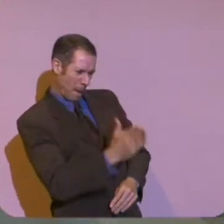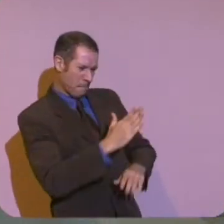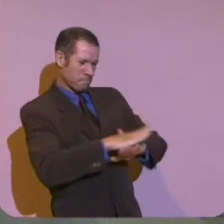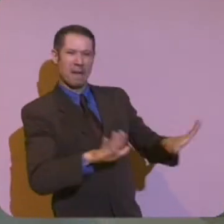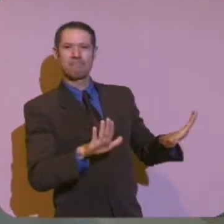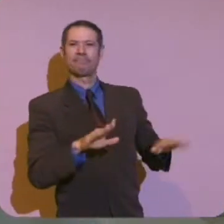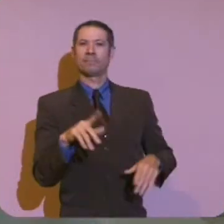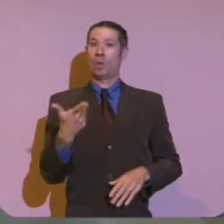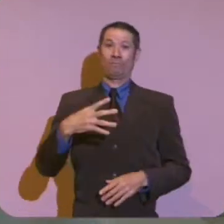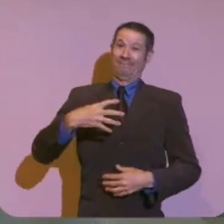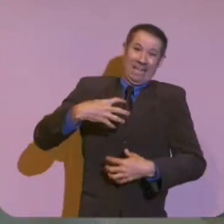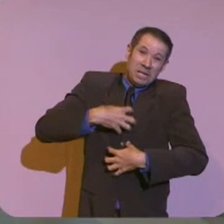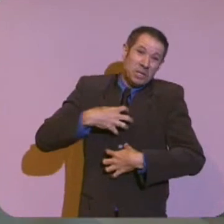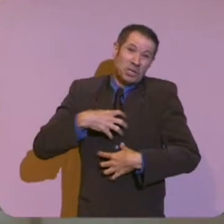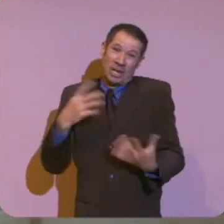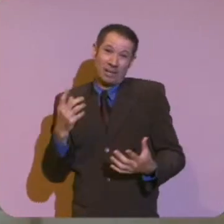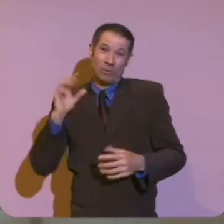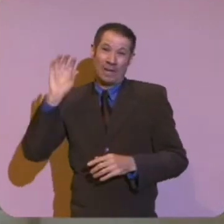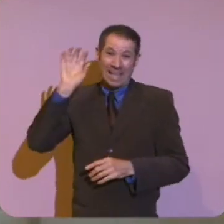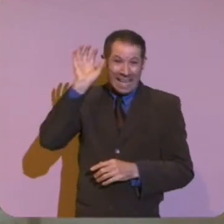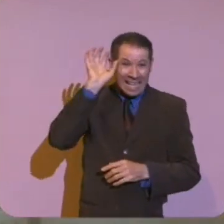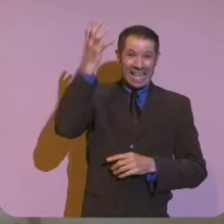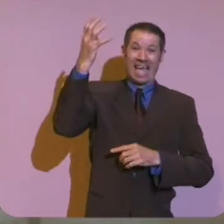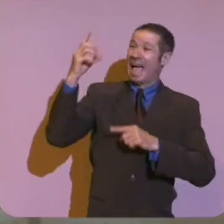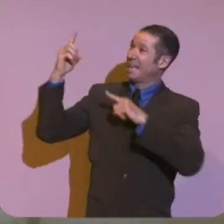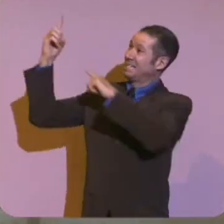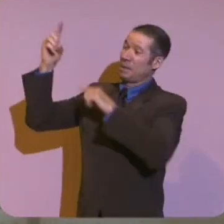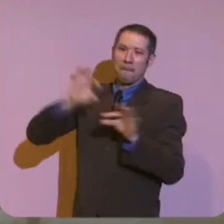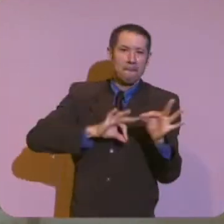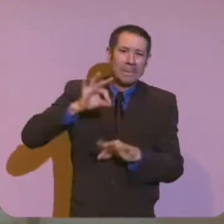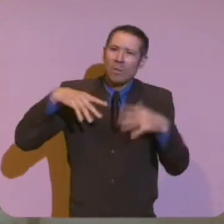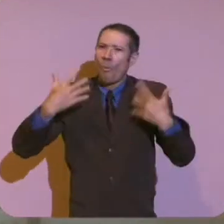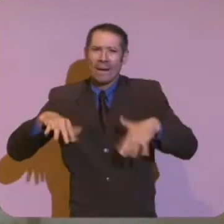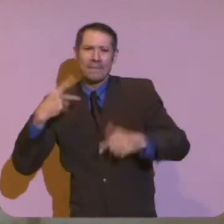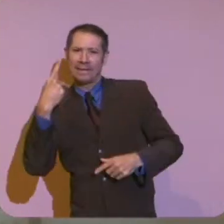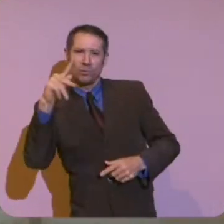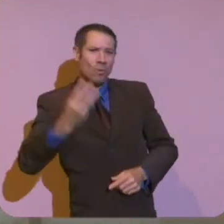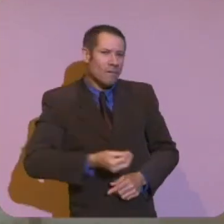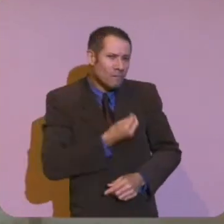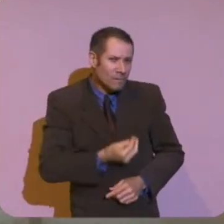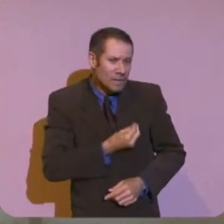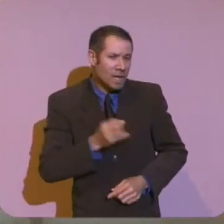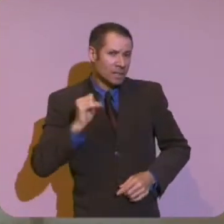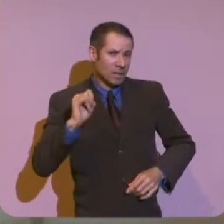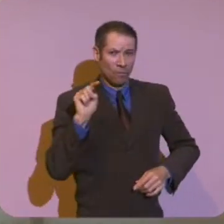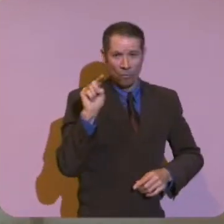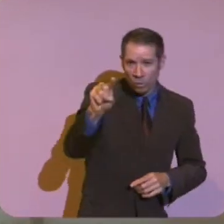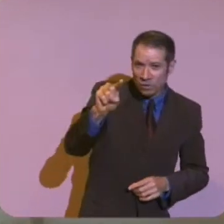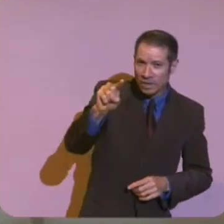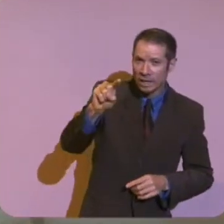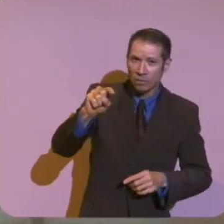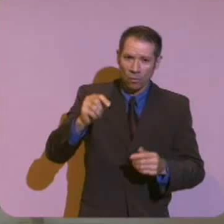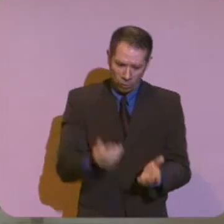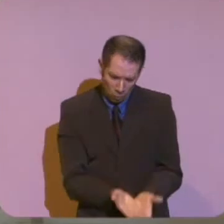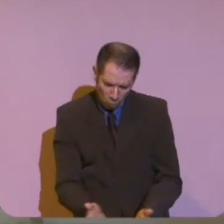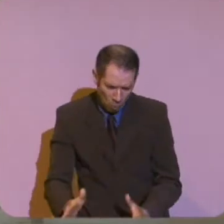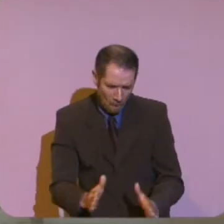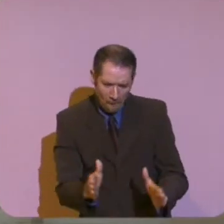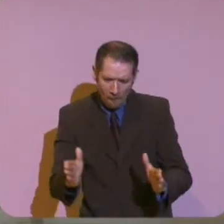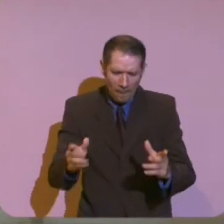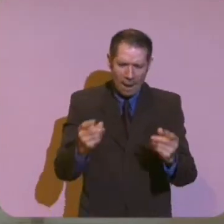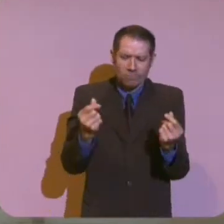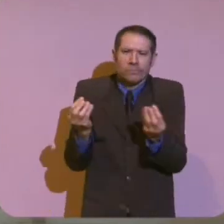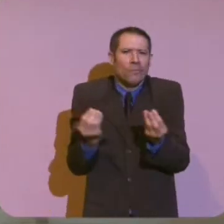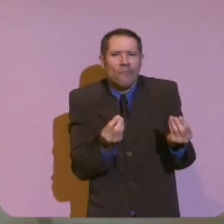tem jeito de Ele realizar esse plano tremendo na tua vida, se você não for um barro maleável na mão